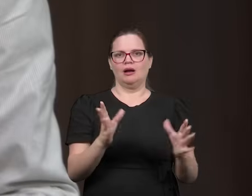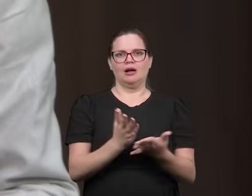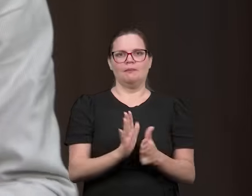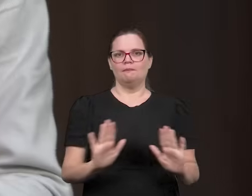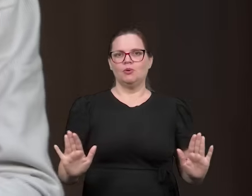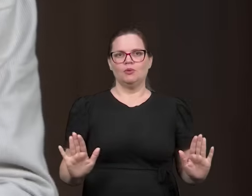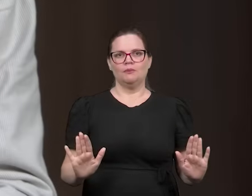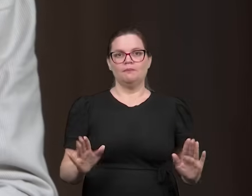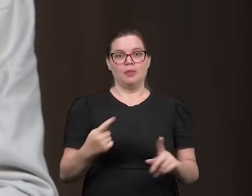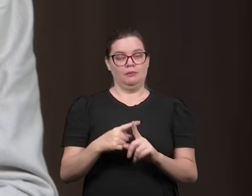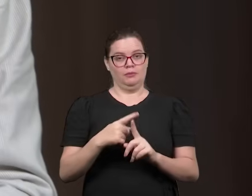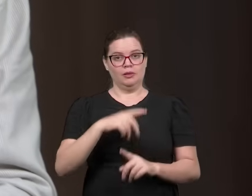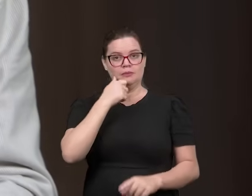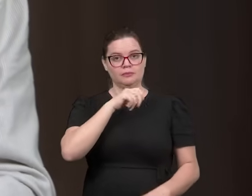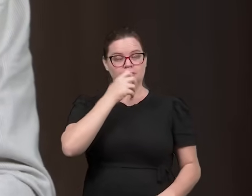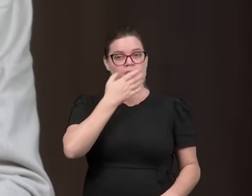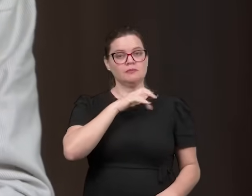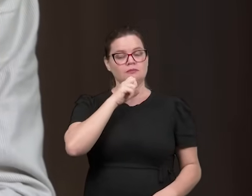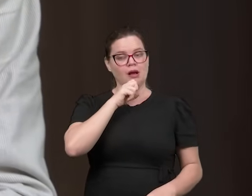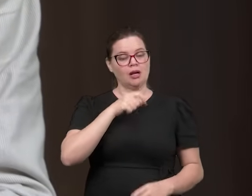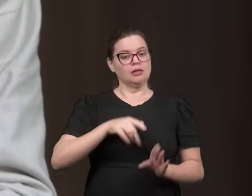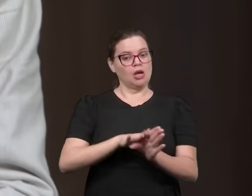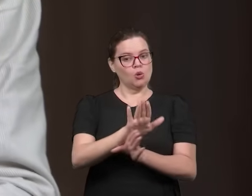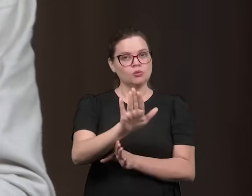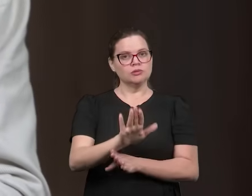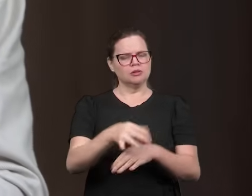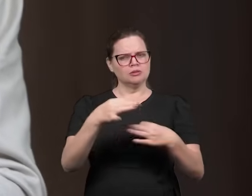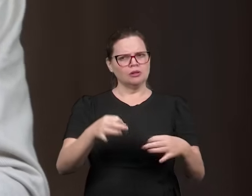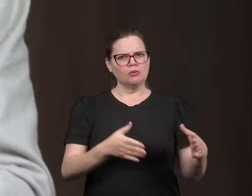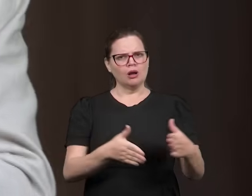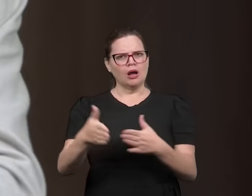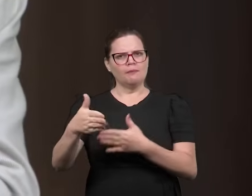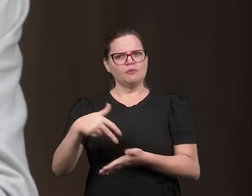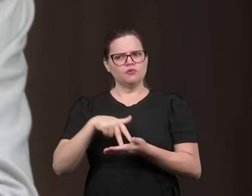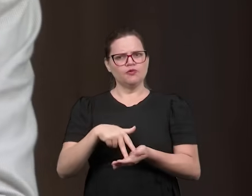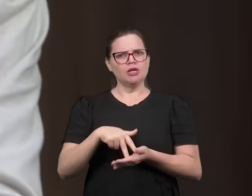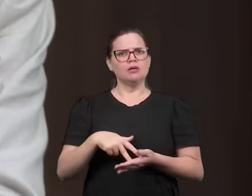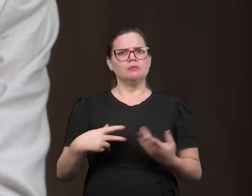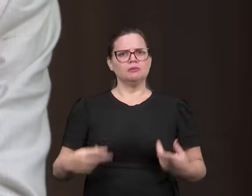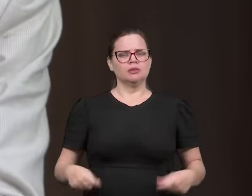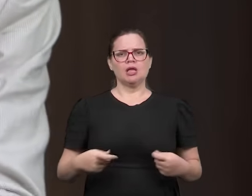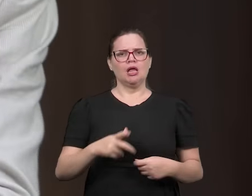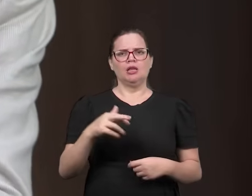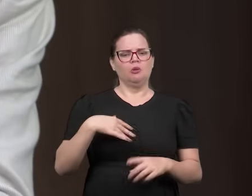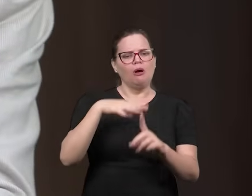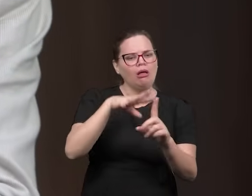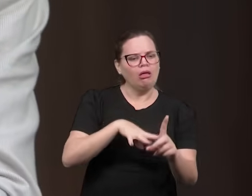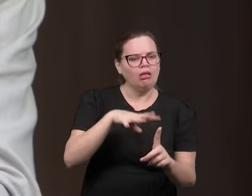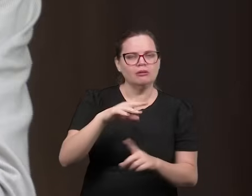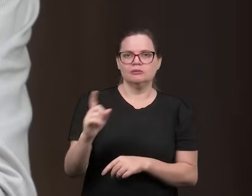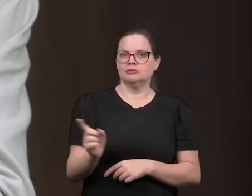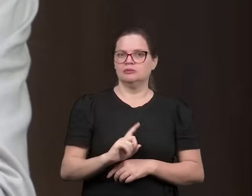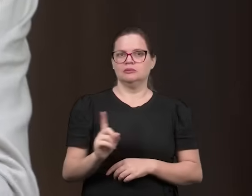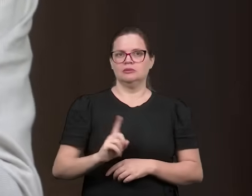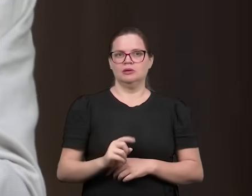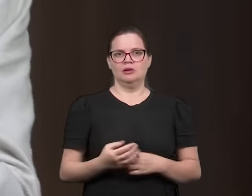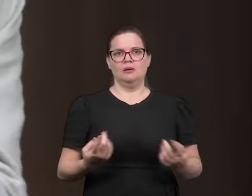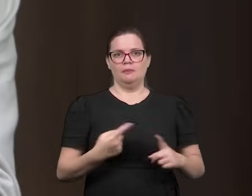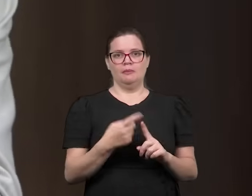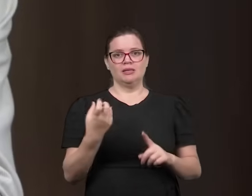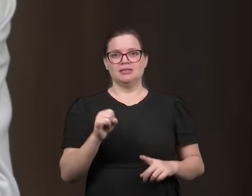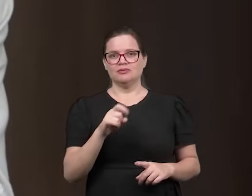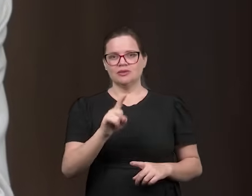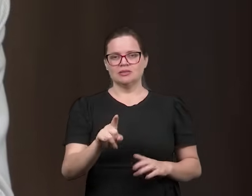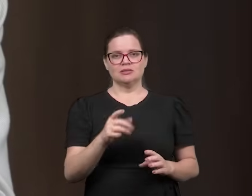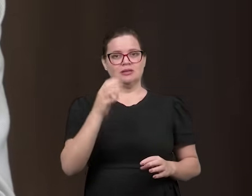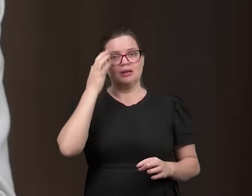chão, para dar diretrizes, para traçar um caminho, por onde ir, onde não ir, para pegar o caminho certo, boa decisão. Mas se você virar